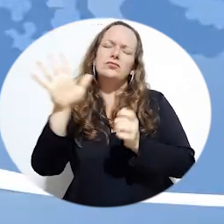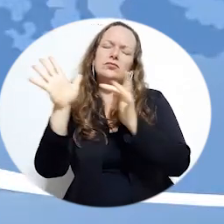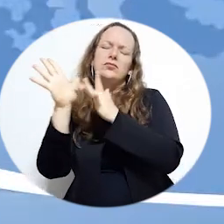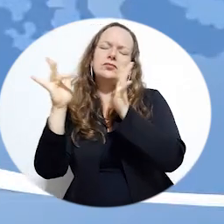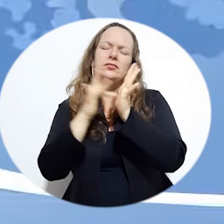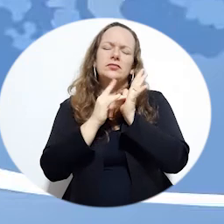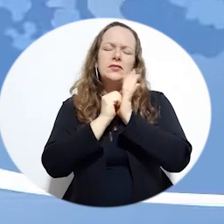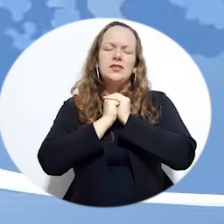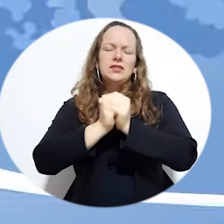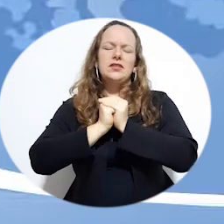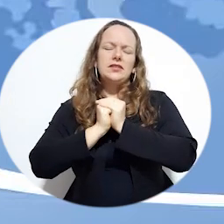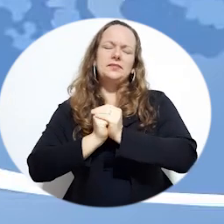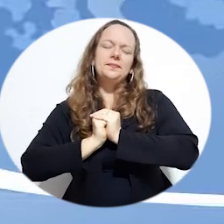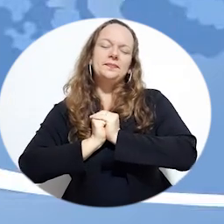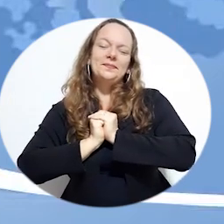amém.